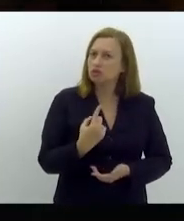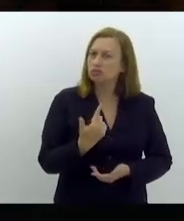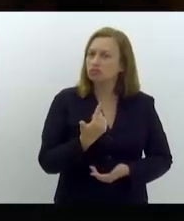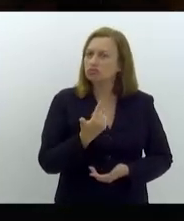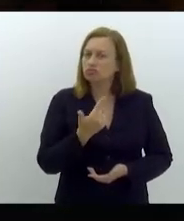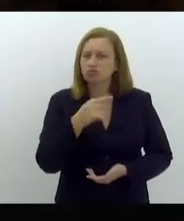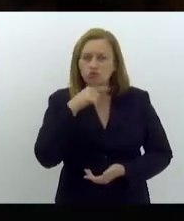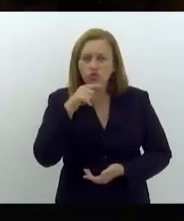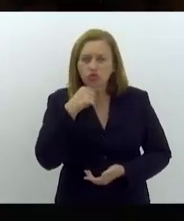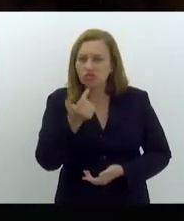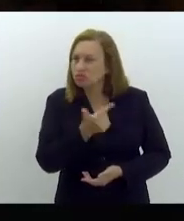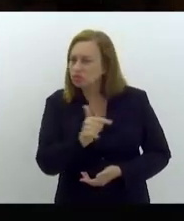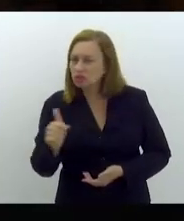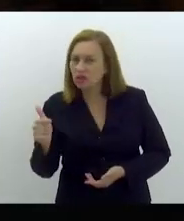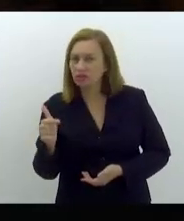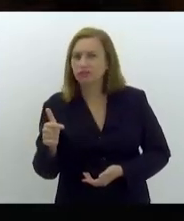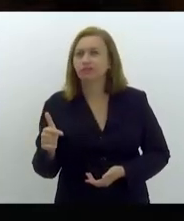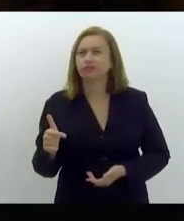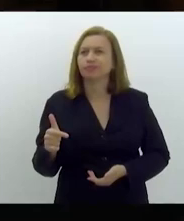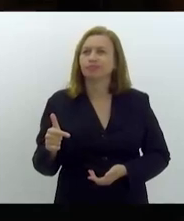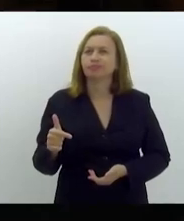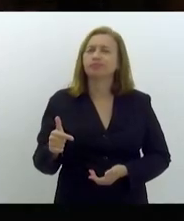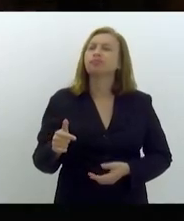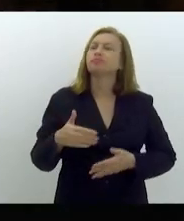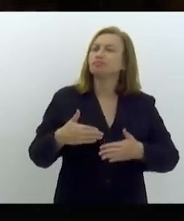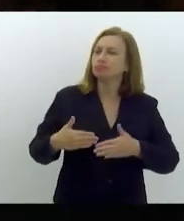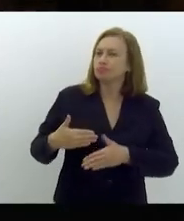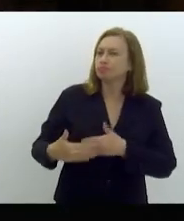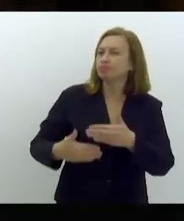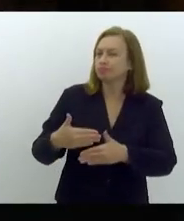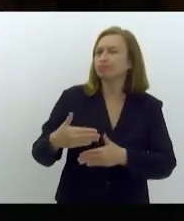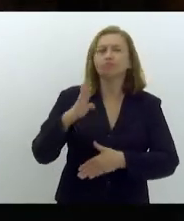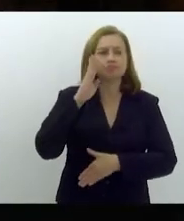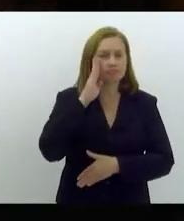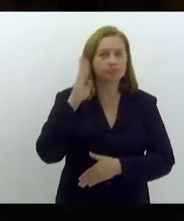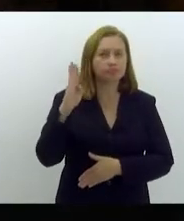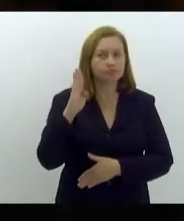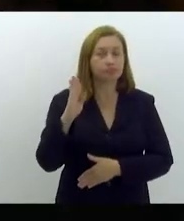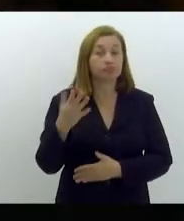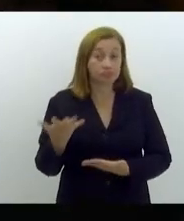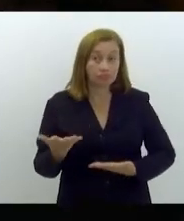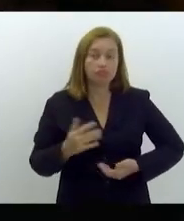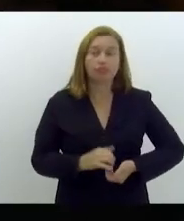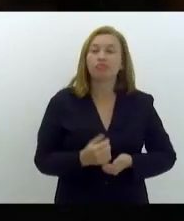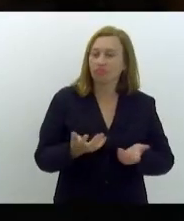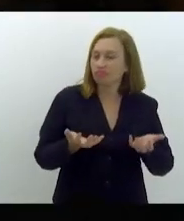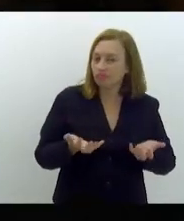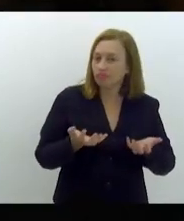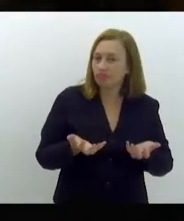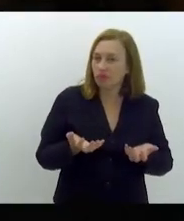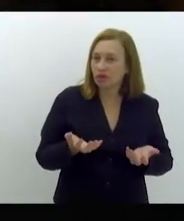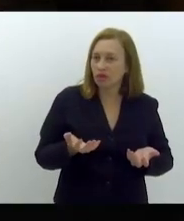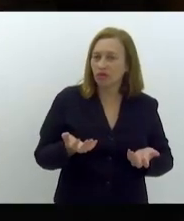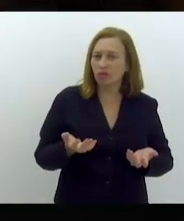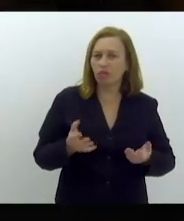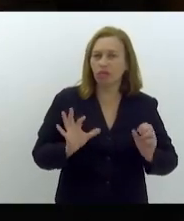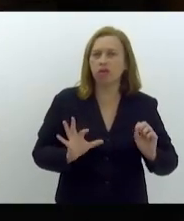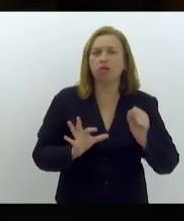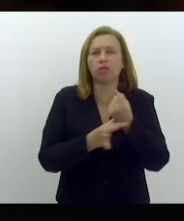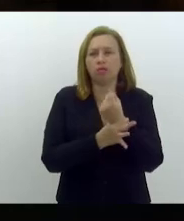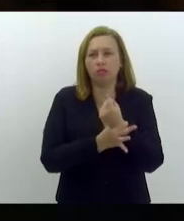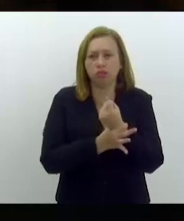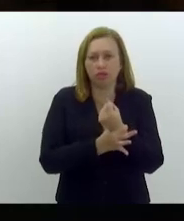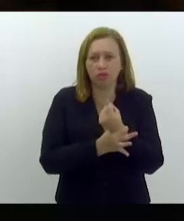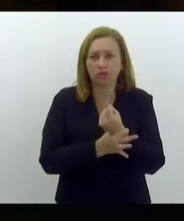dúvidas sobre um processo que é fundamental afinal de contas a gente quer ter assegurada